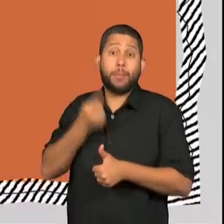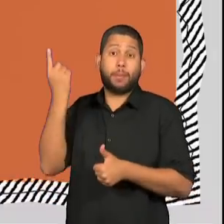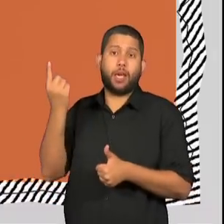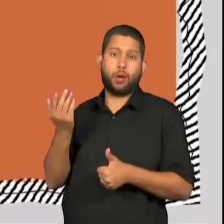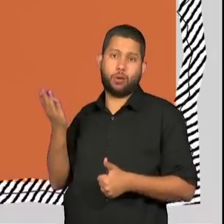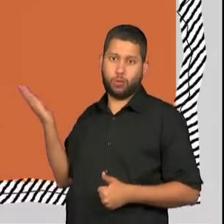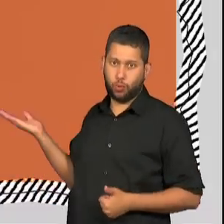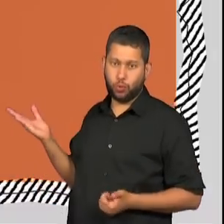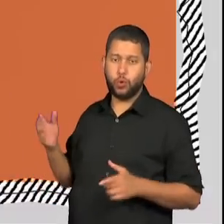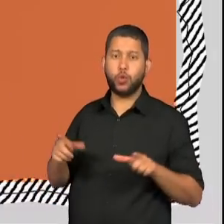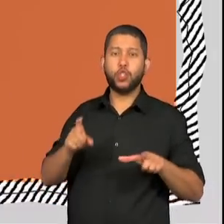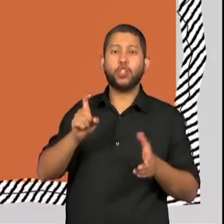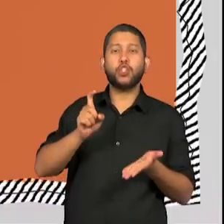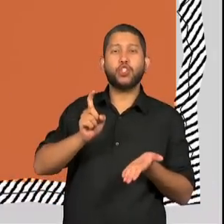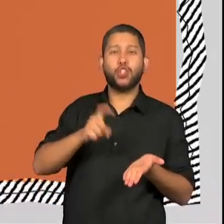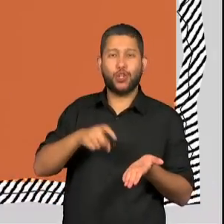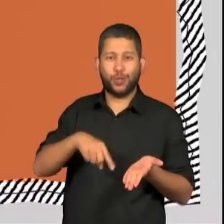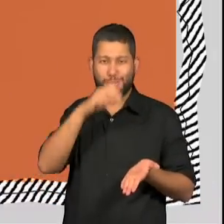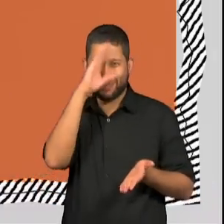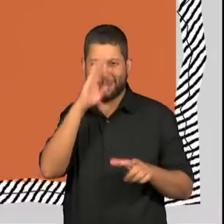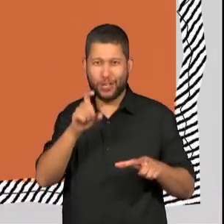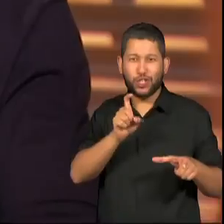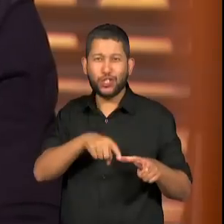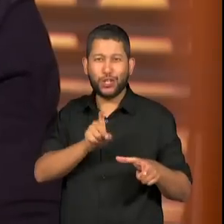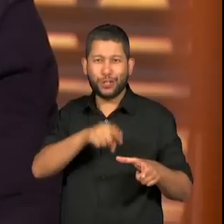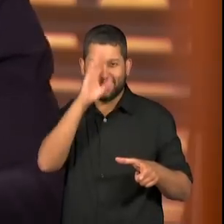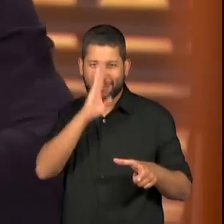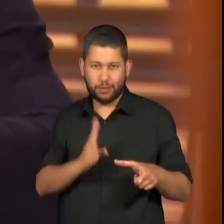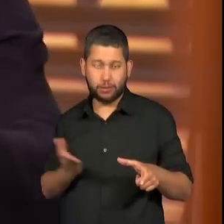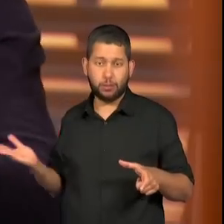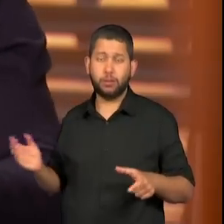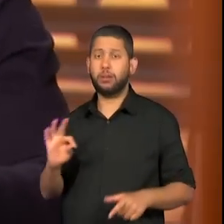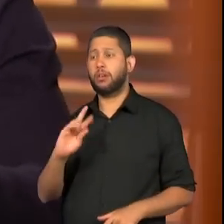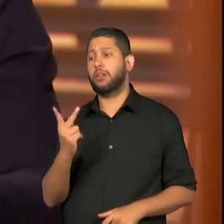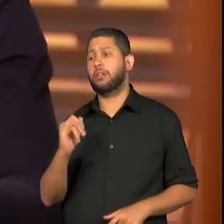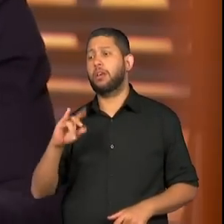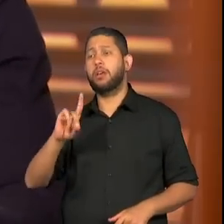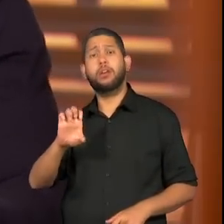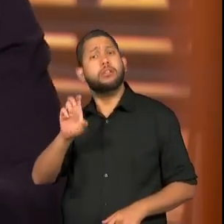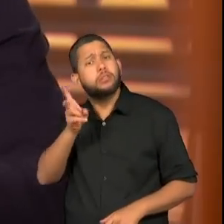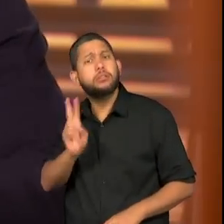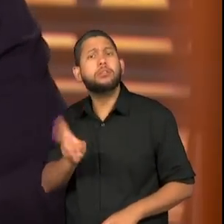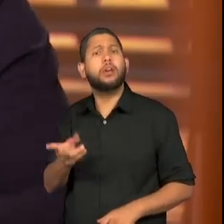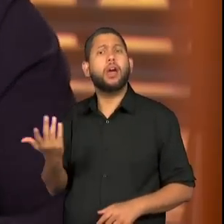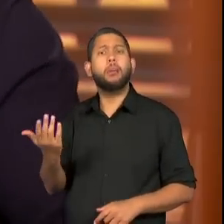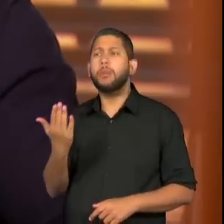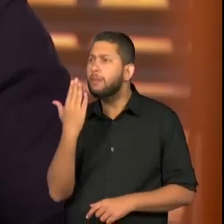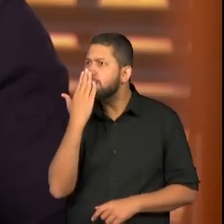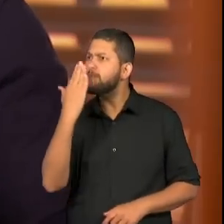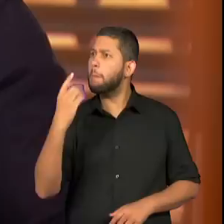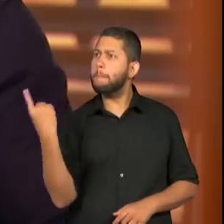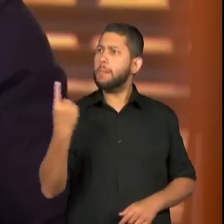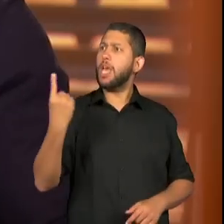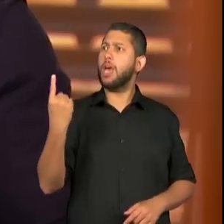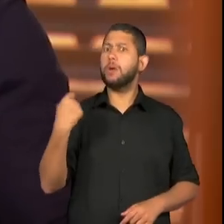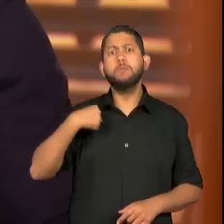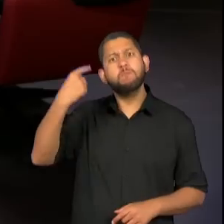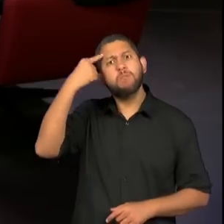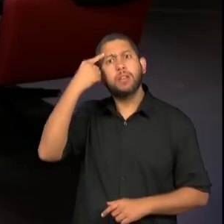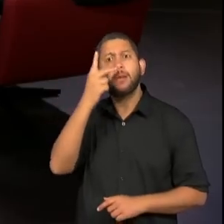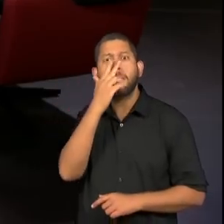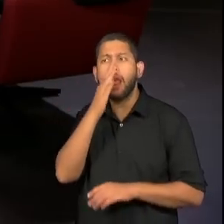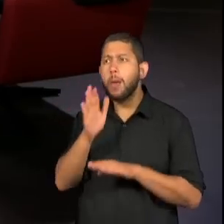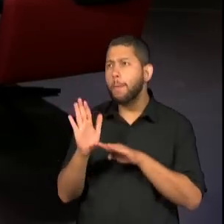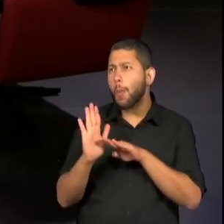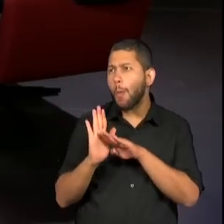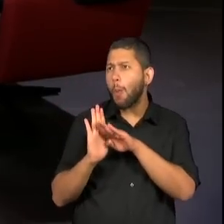de coletânea do rap brasileiro. E a Taíde e eu sempre tiveram, assim, à frente, né, cara, nos pensamentos. Pô, a